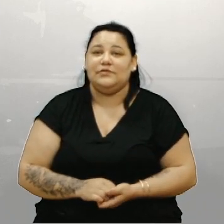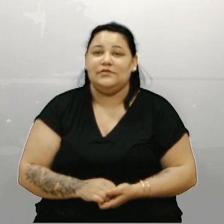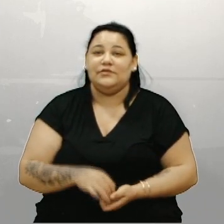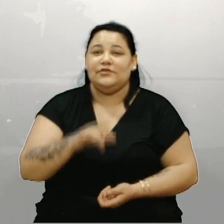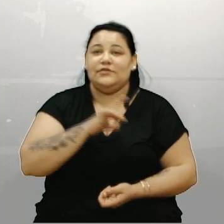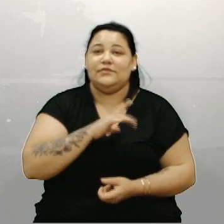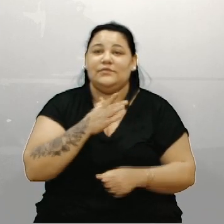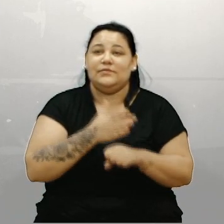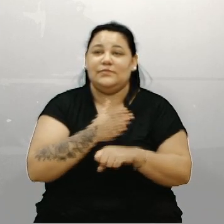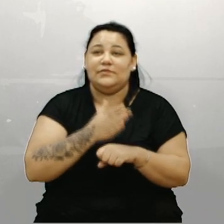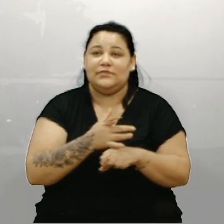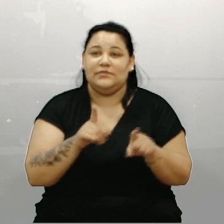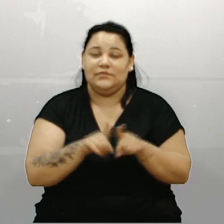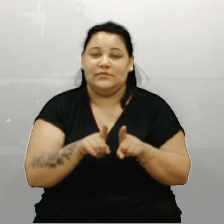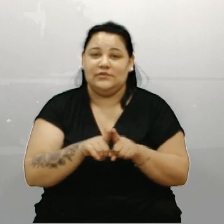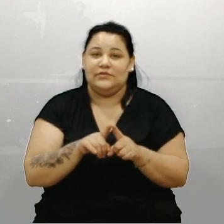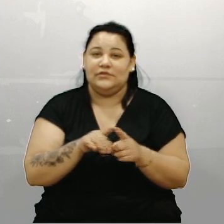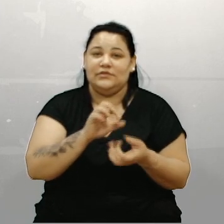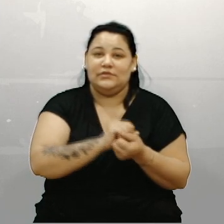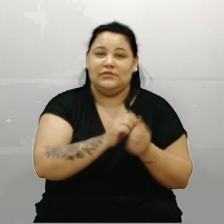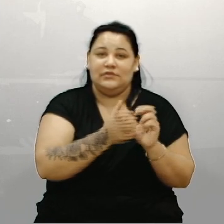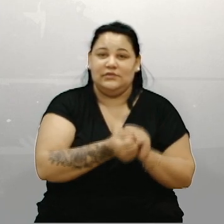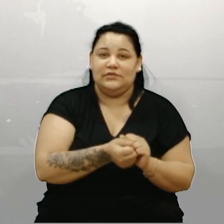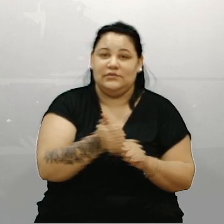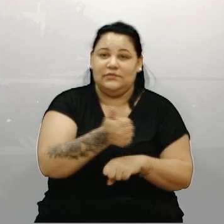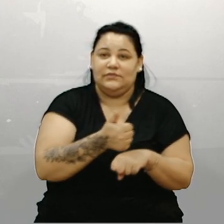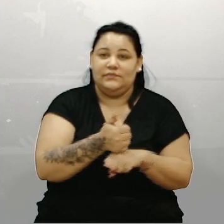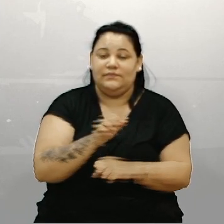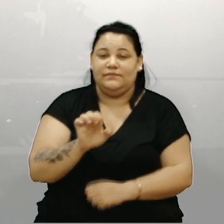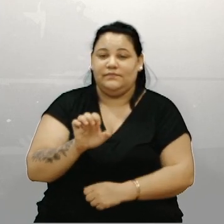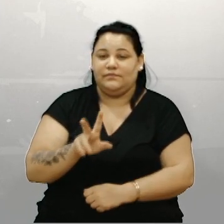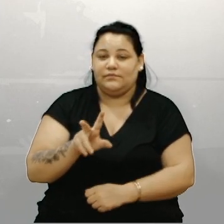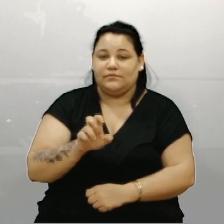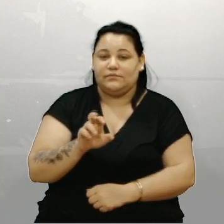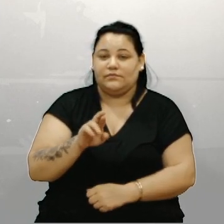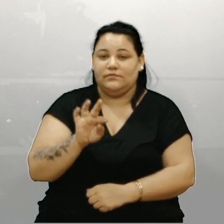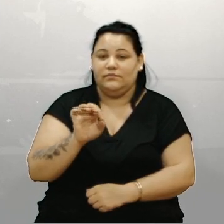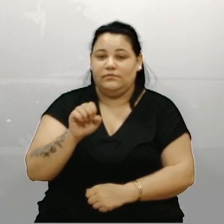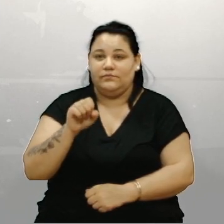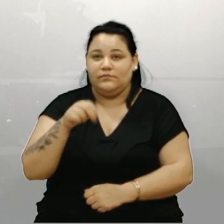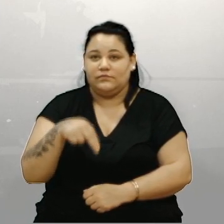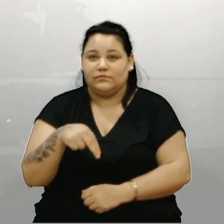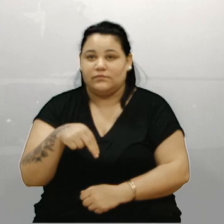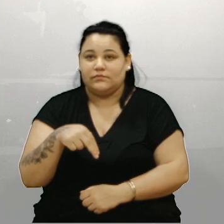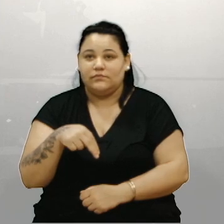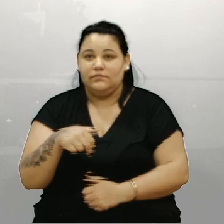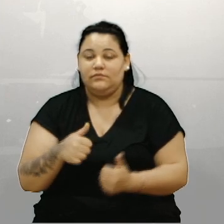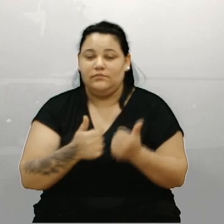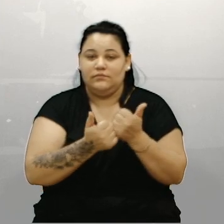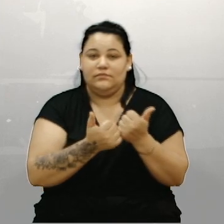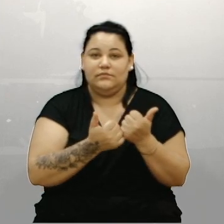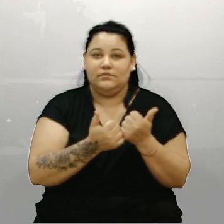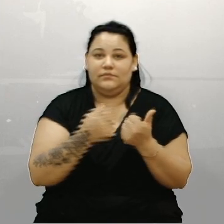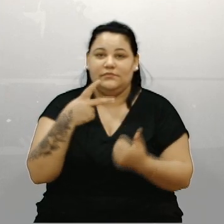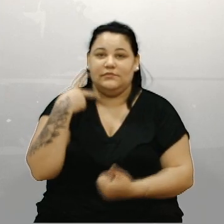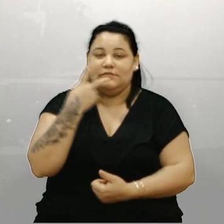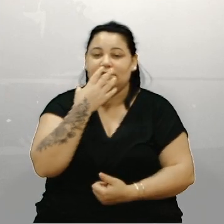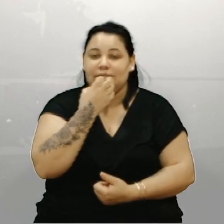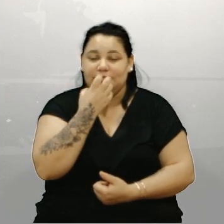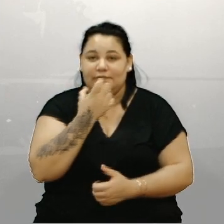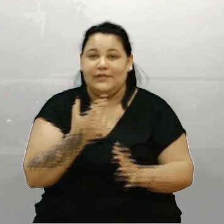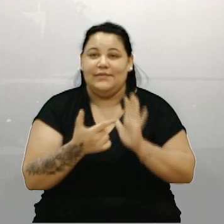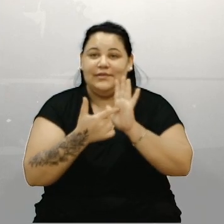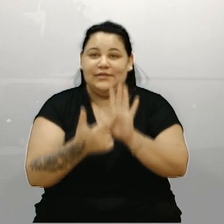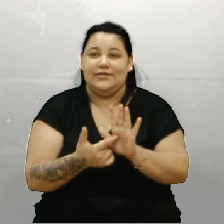participação do artesão, que é o Everton, né, que é assessor do vereador Camilles, que apresentou os